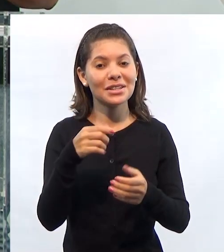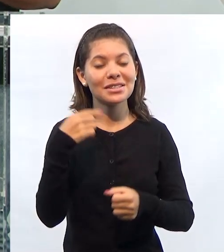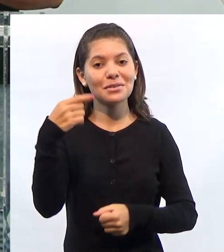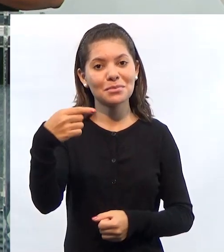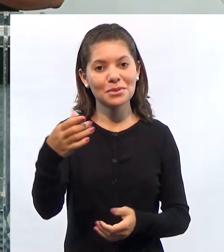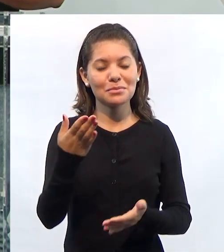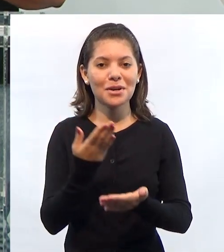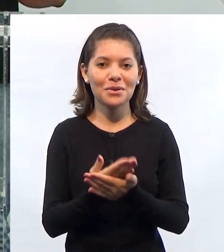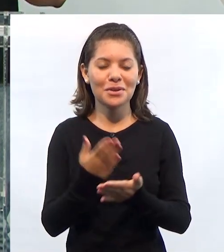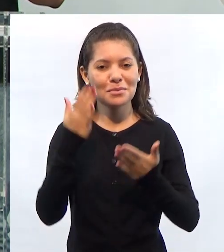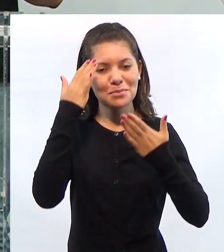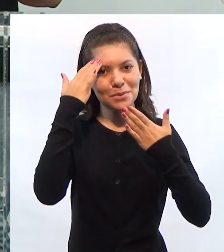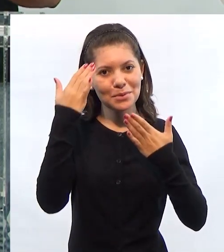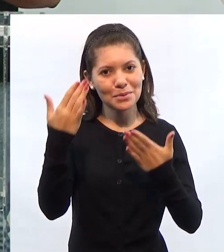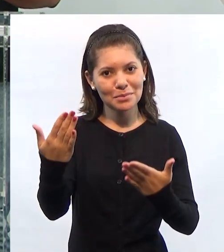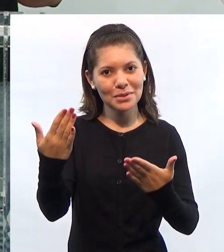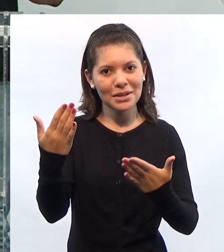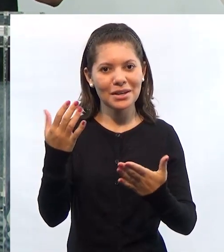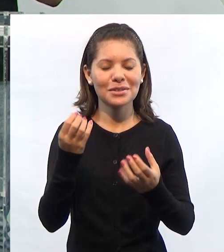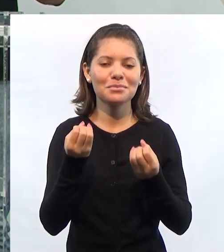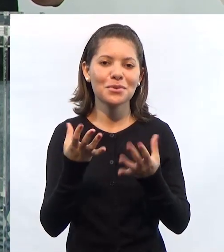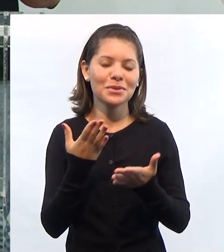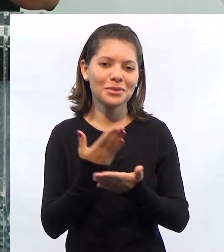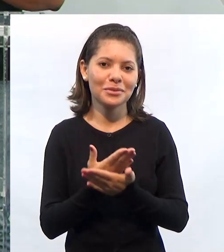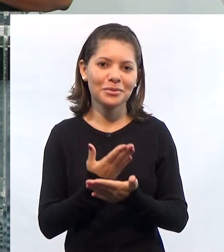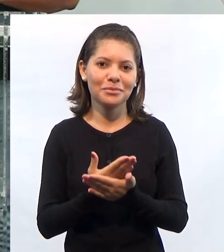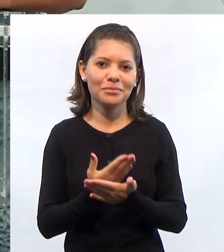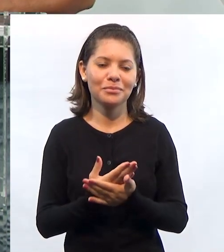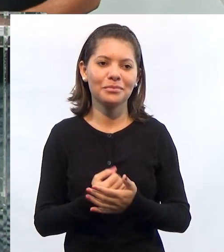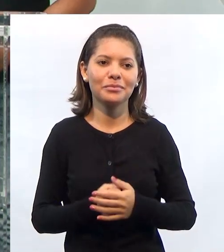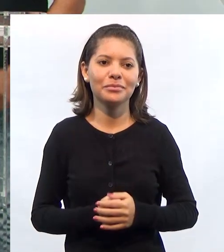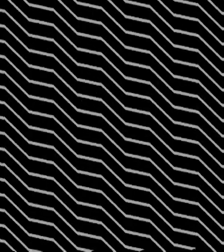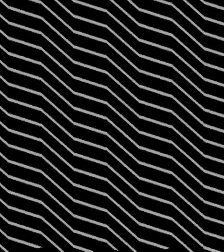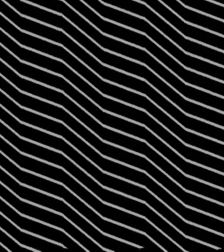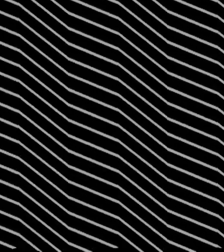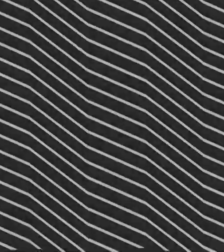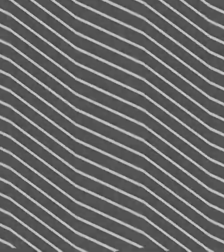vocês na próxima aula. Muito obrigado e bons estudos!